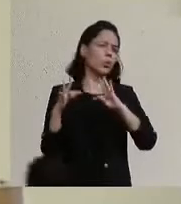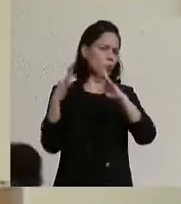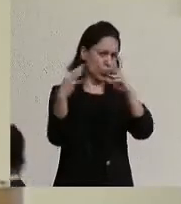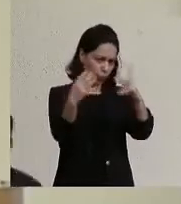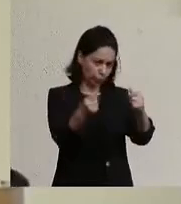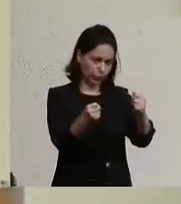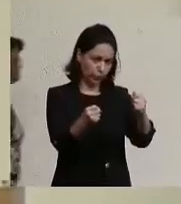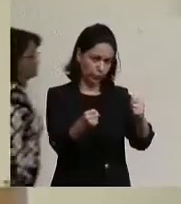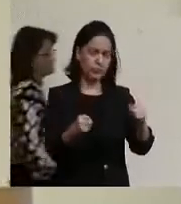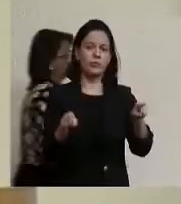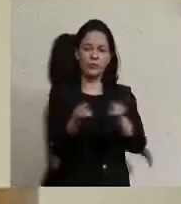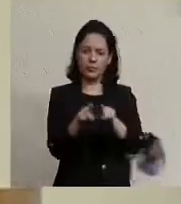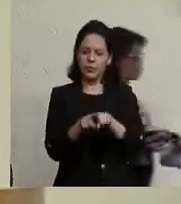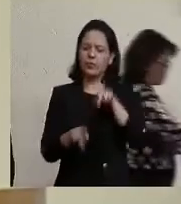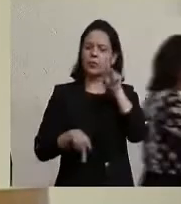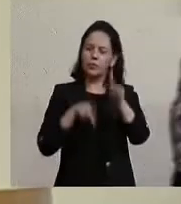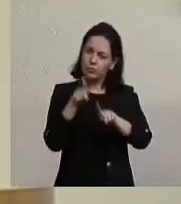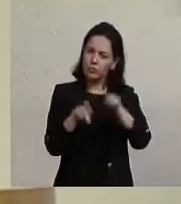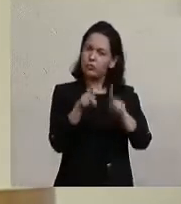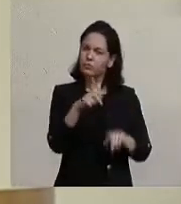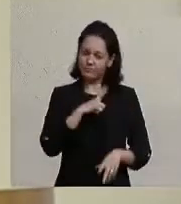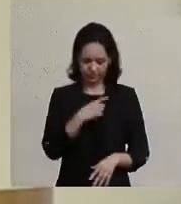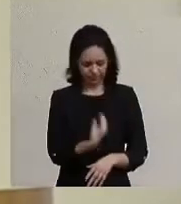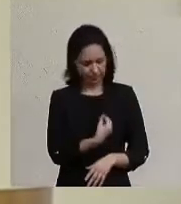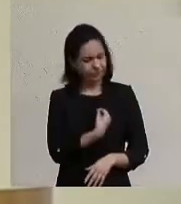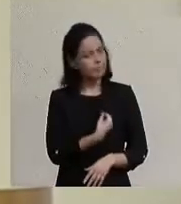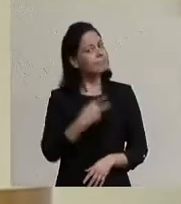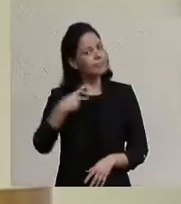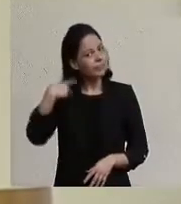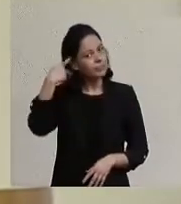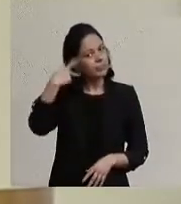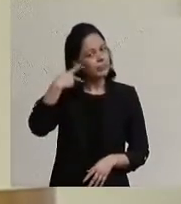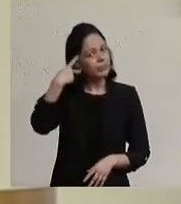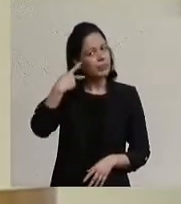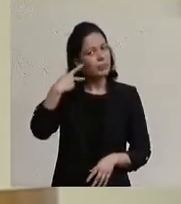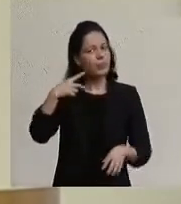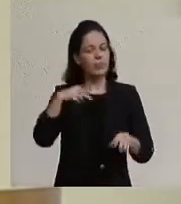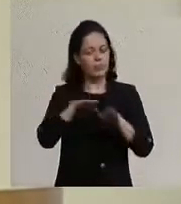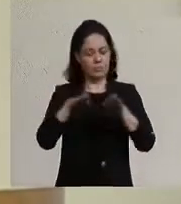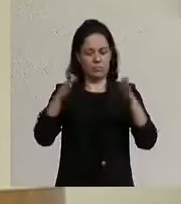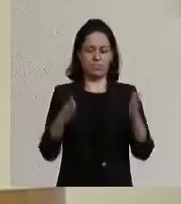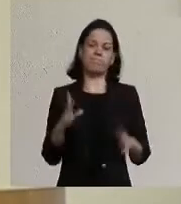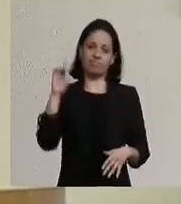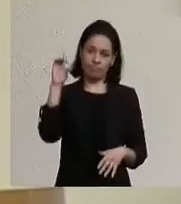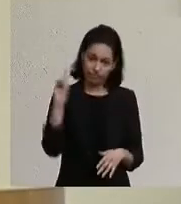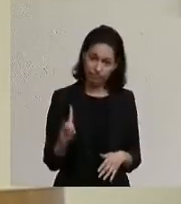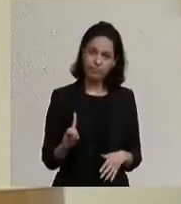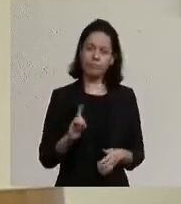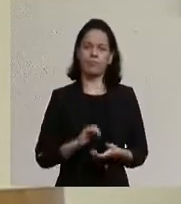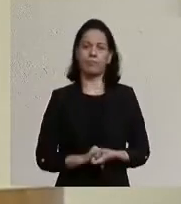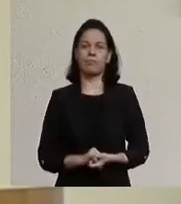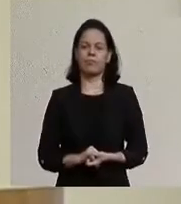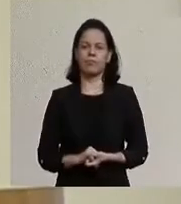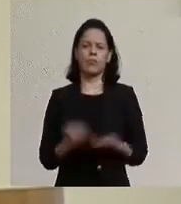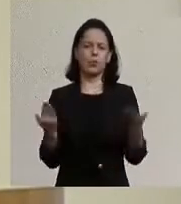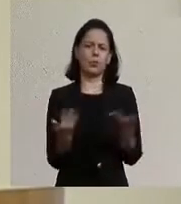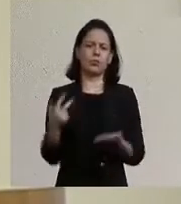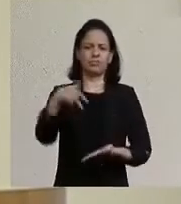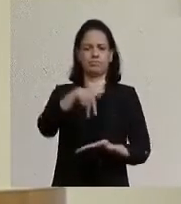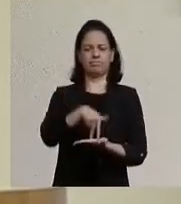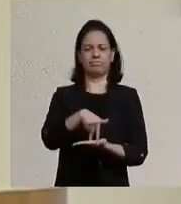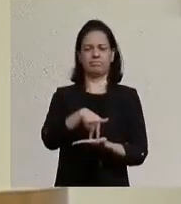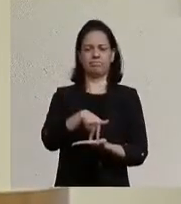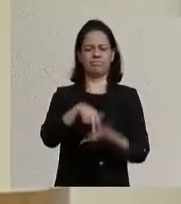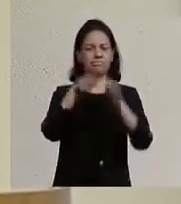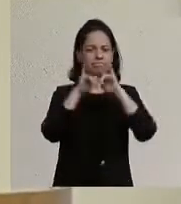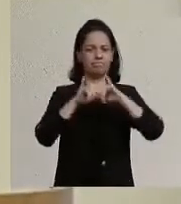todos boa tarde a população presente nobres vereadores mesa diretora no dia de hoje eu vim